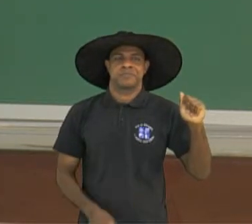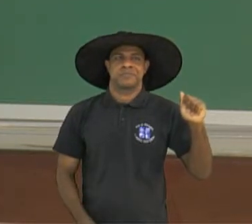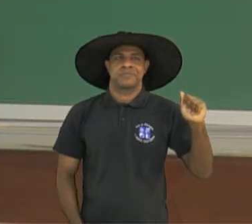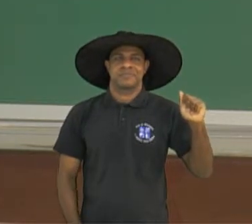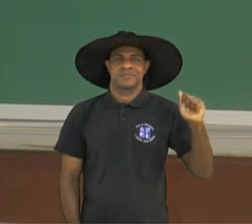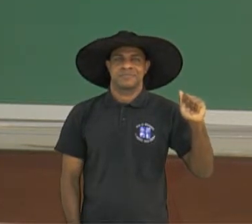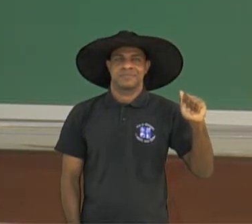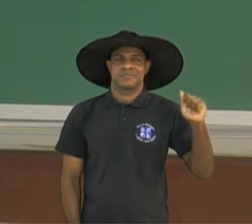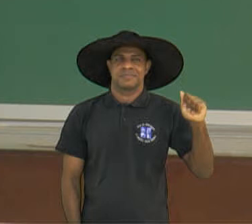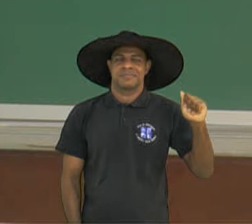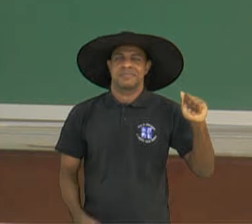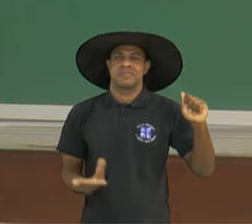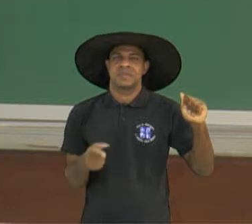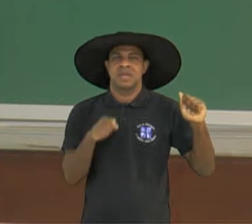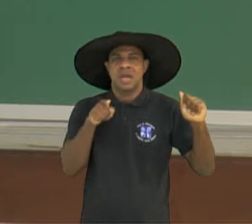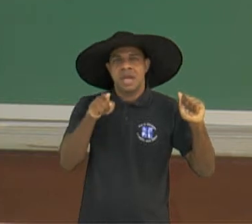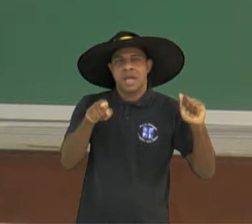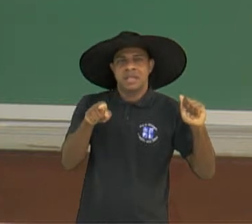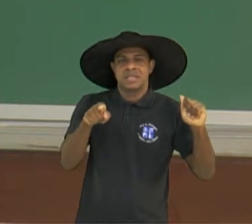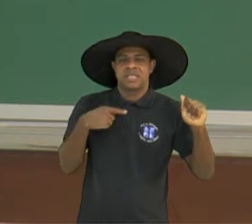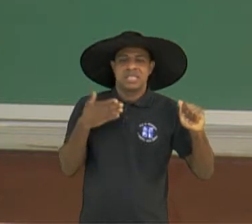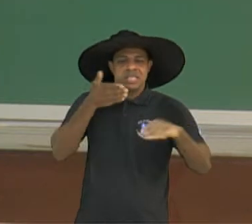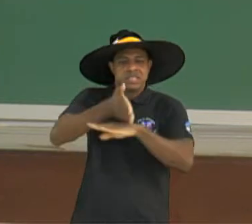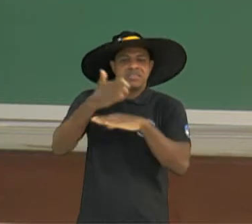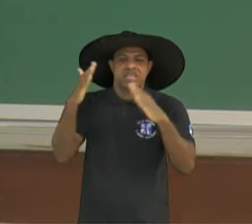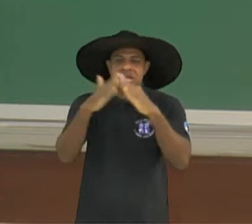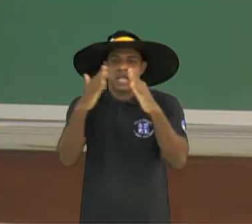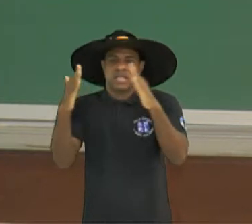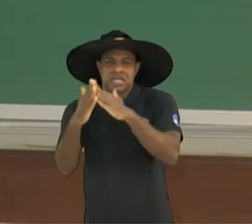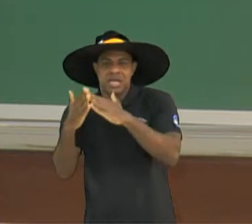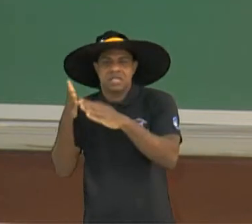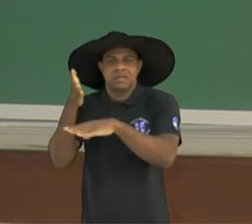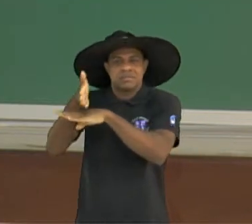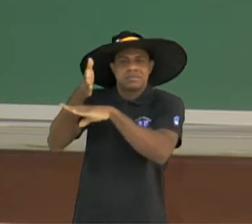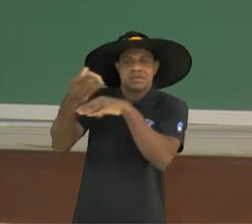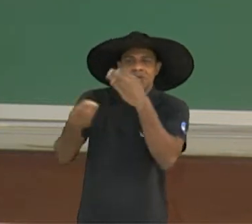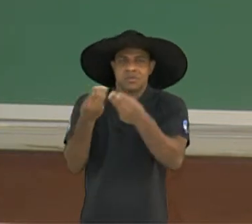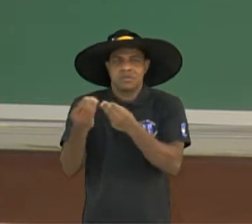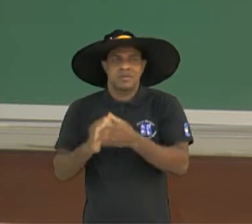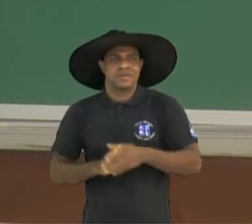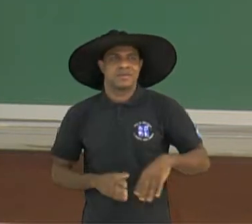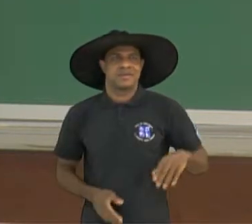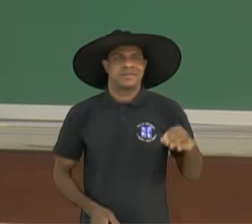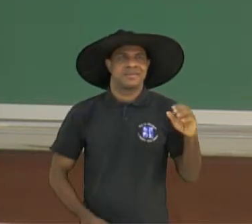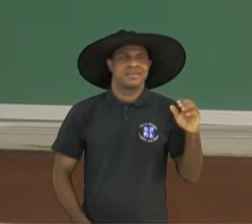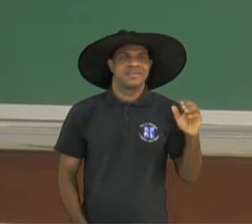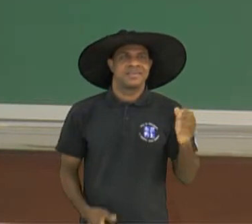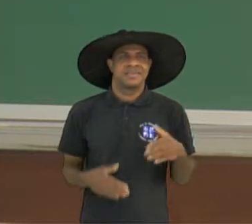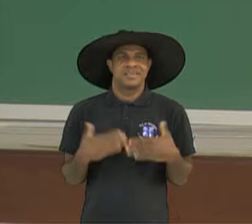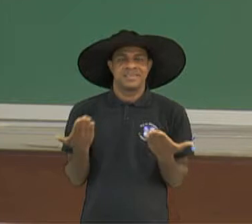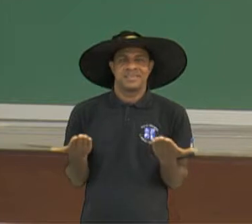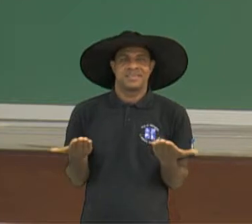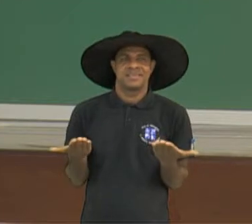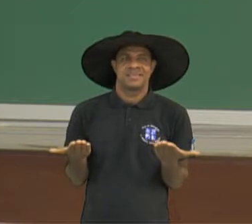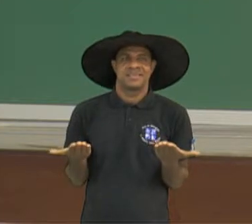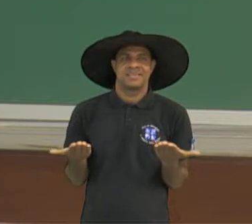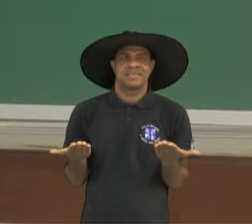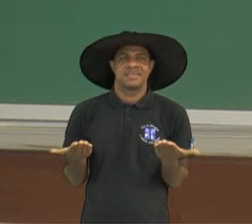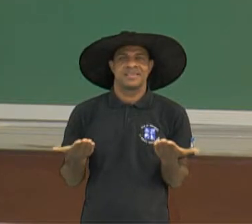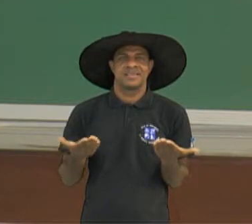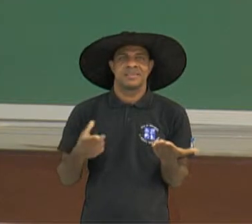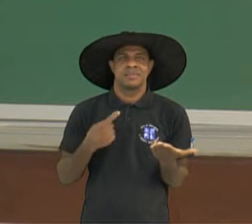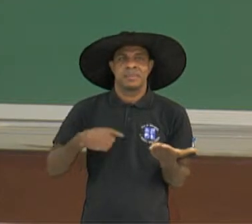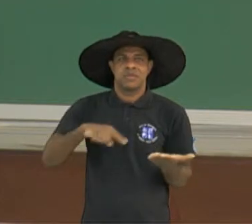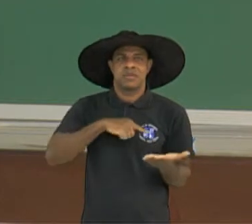house, né? Então ir de casa em casa, food or money became today's tradition. Então, para